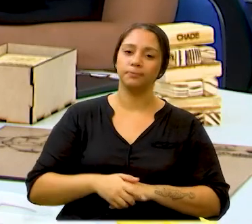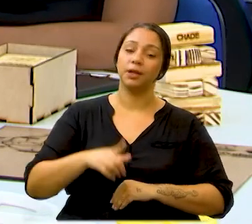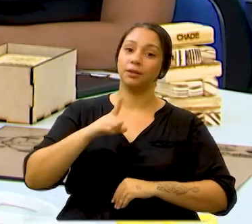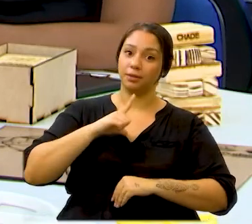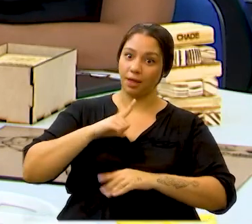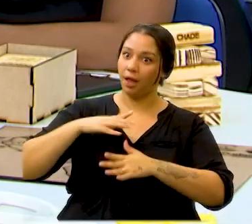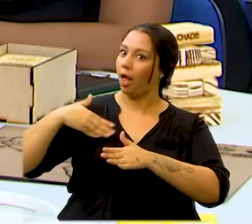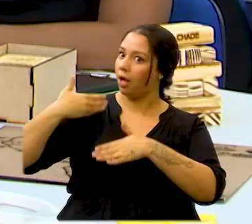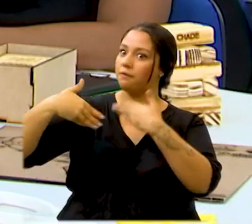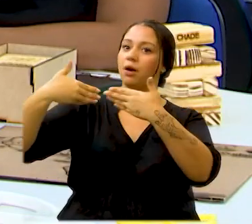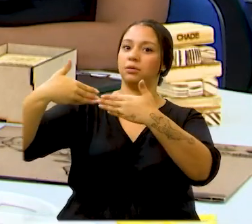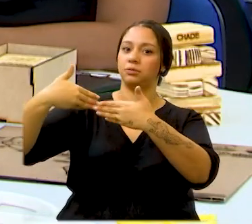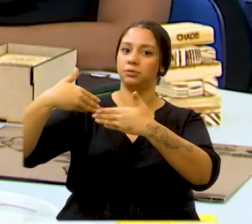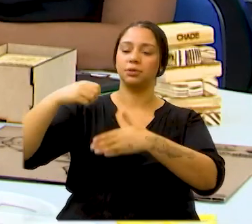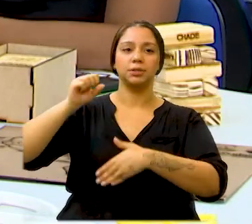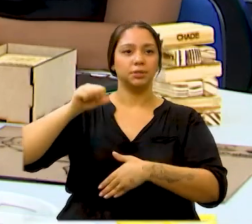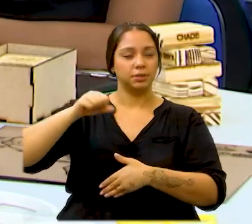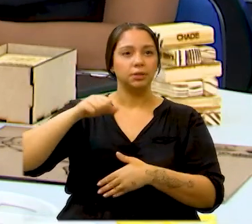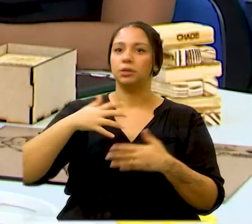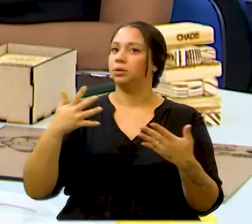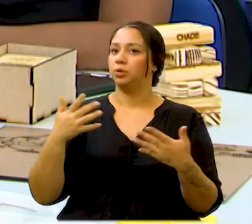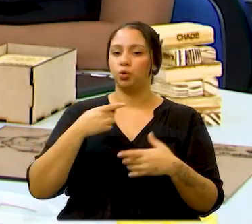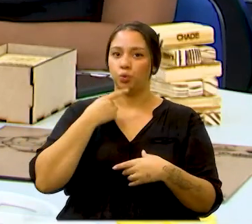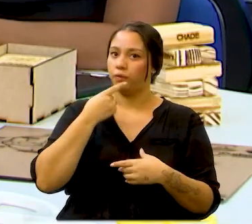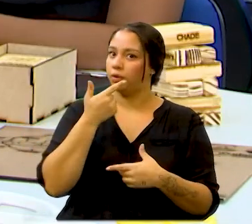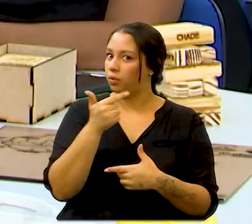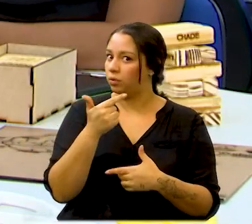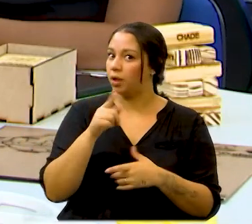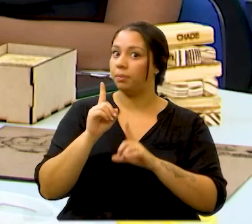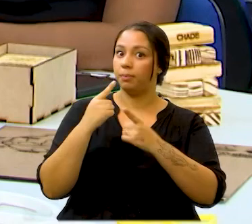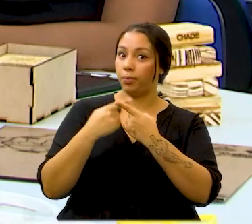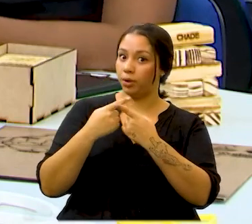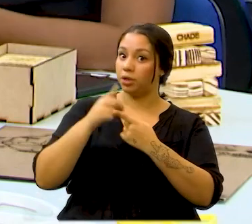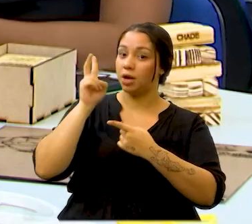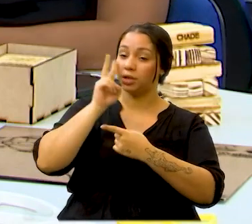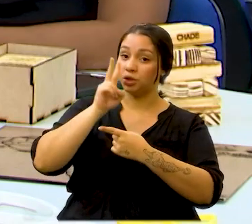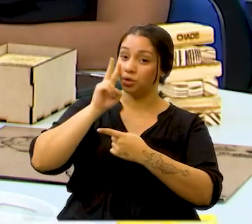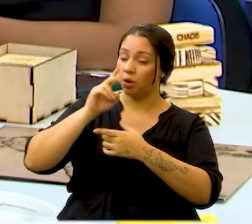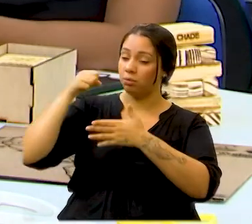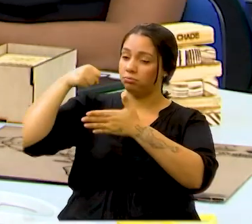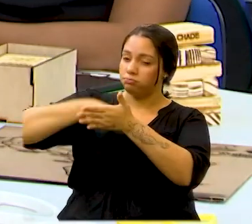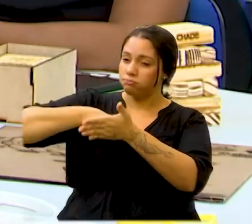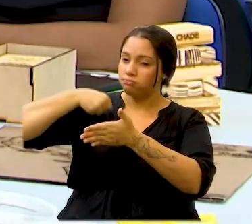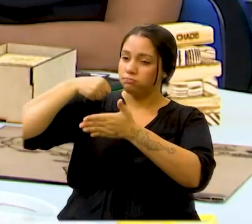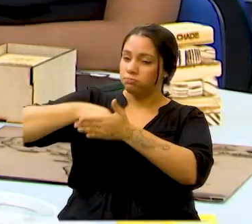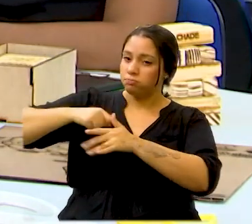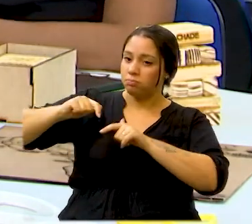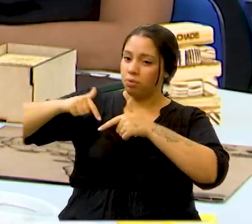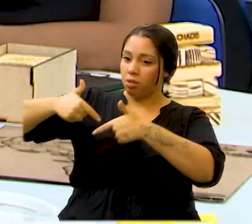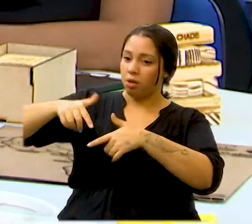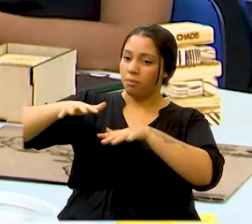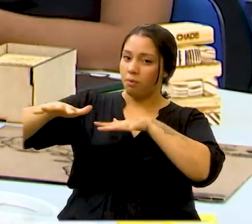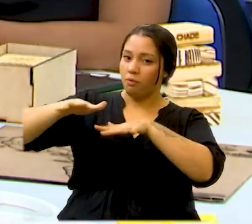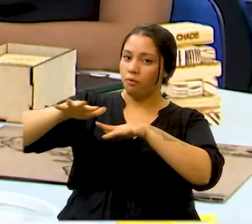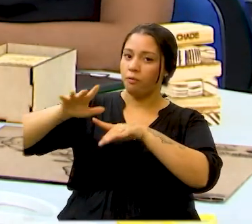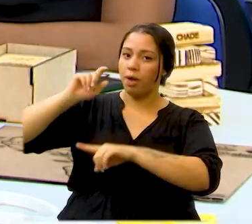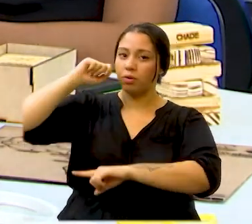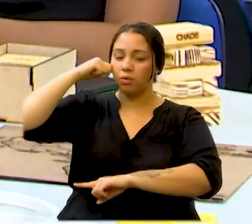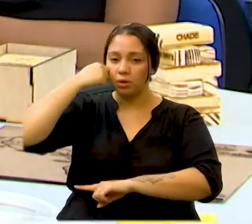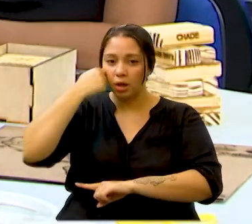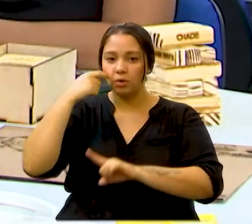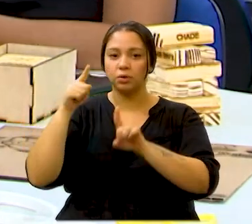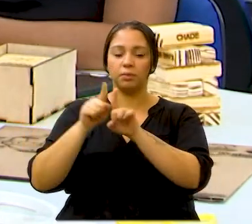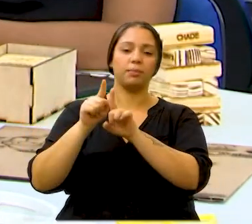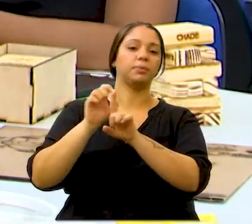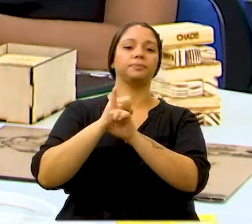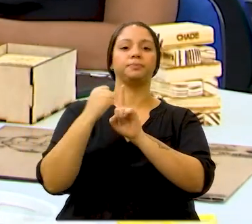com certeza há um avanço. Sem dúvida. Sem dúvida há um avanço, até porque é uma luta histórica dos movimentos negros, né, da sociedade